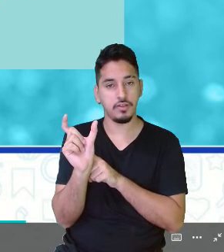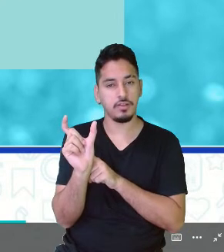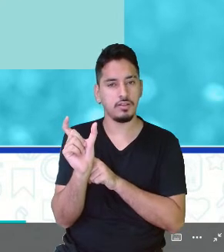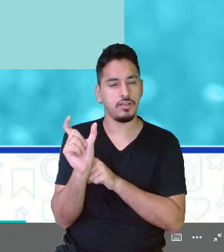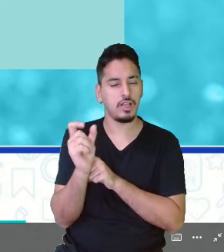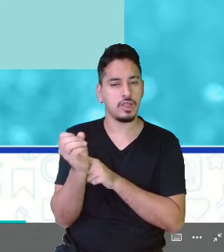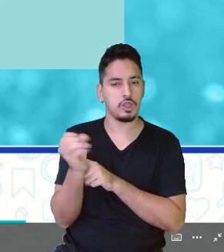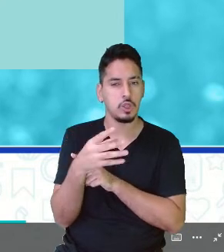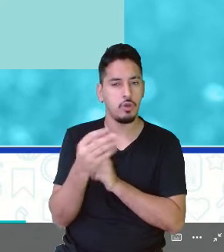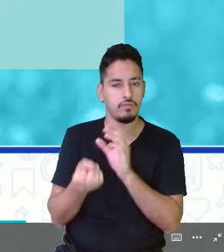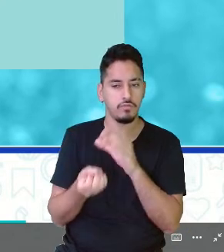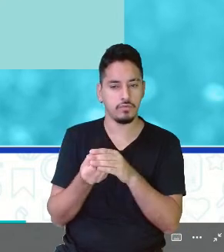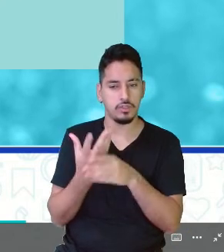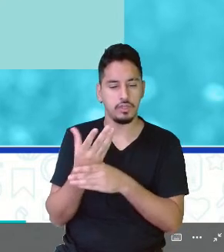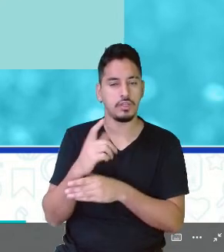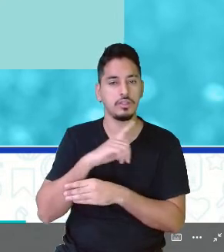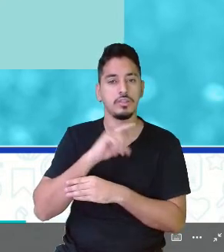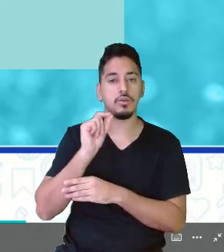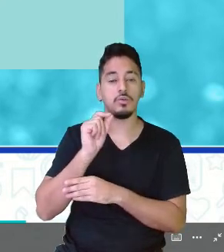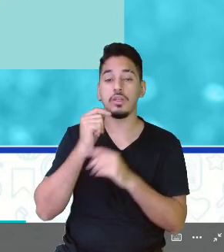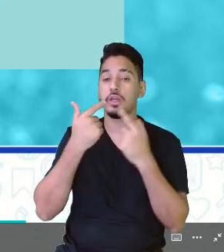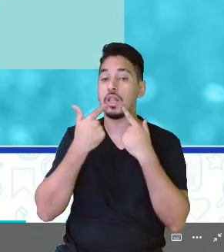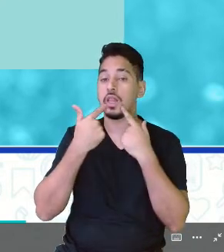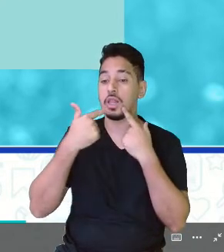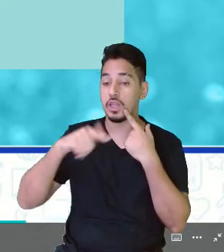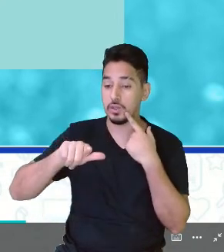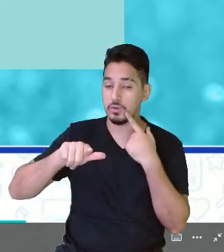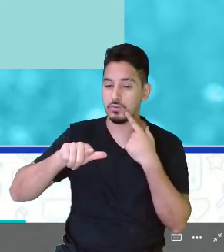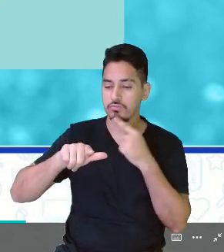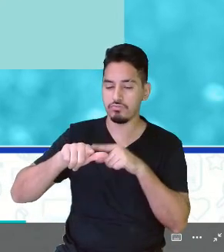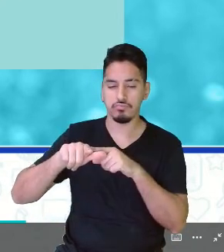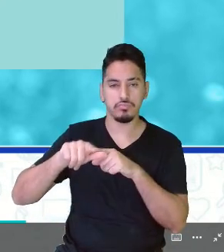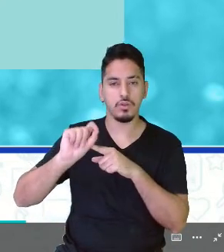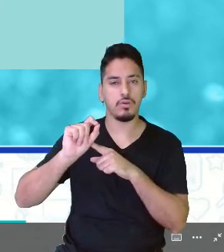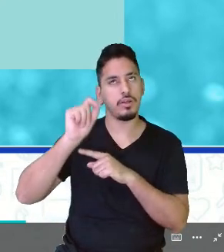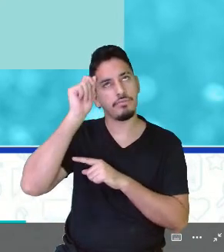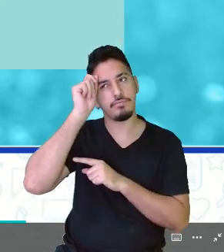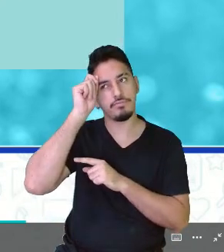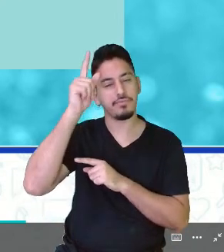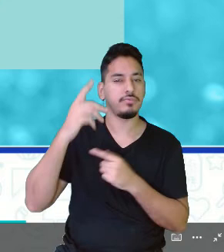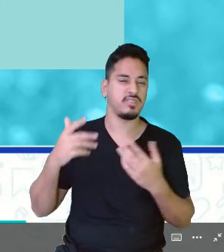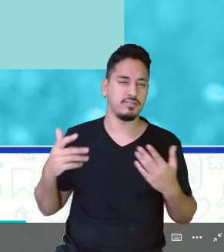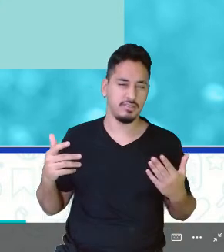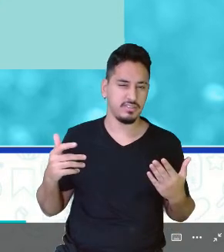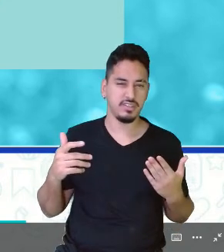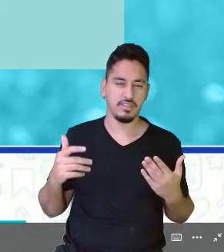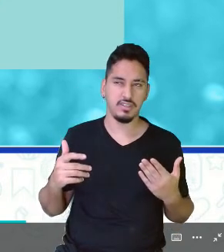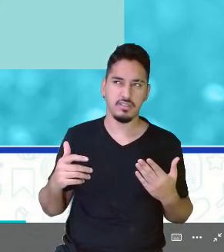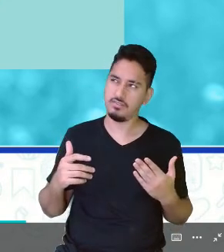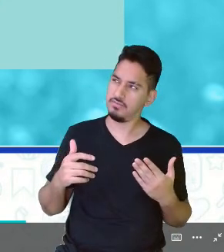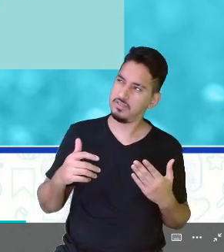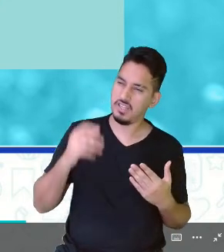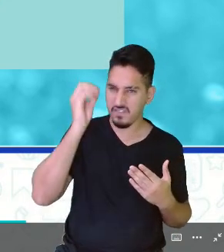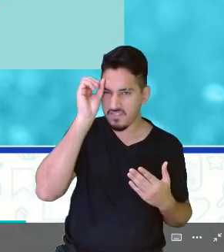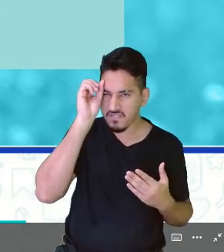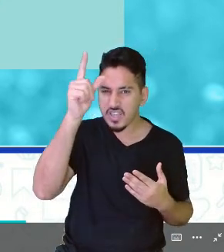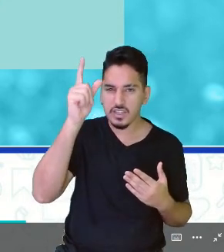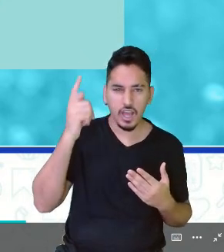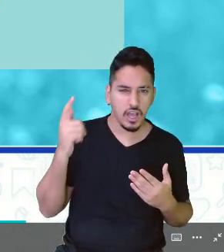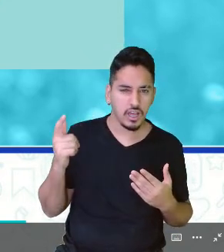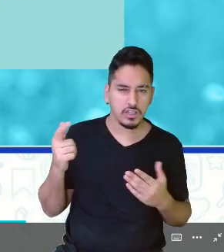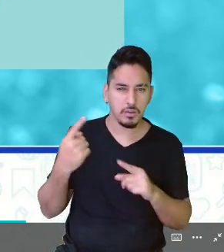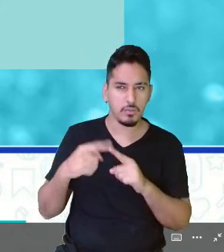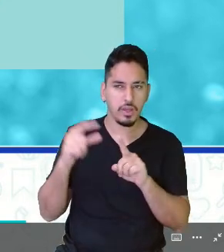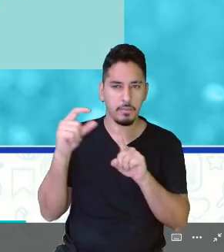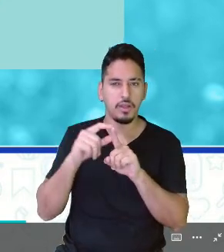recém-criada que passa a compor a língua. É uma palavra inventada. Eu sei que falar isso parece doidice, porque a